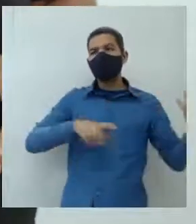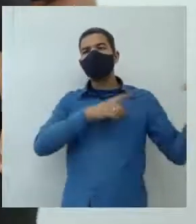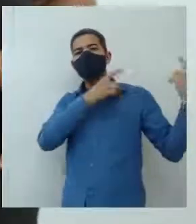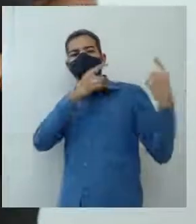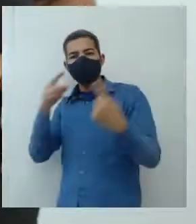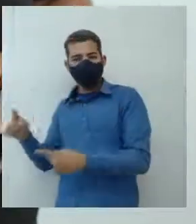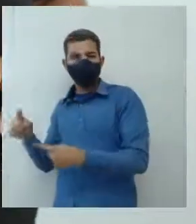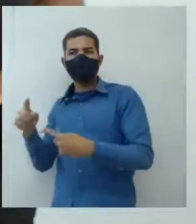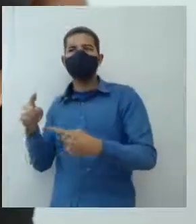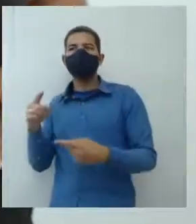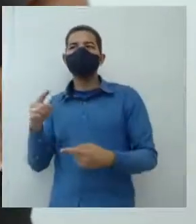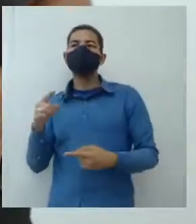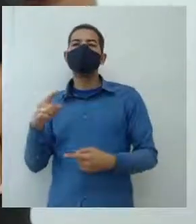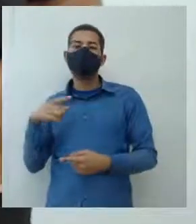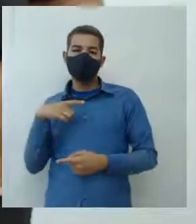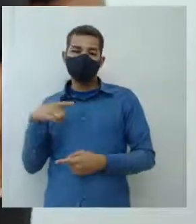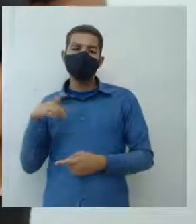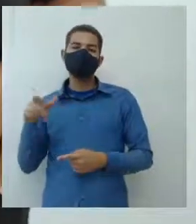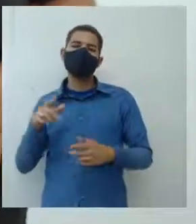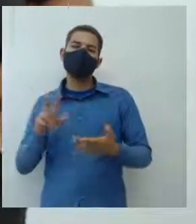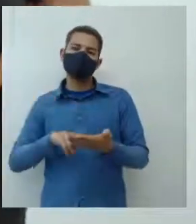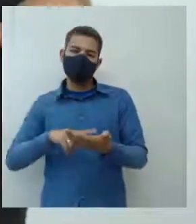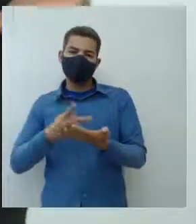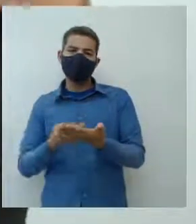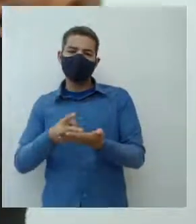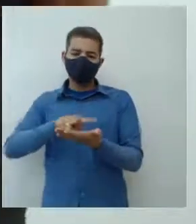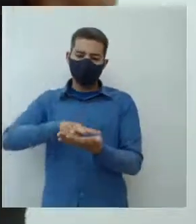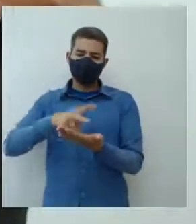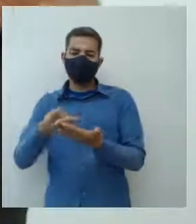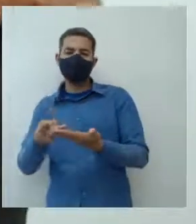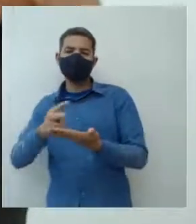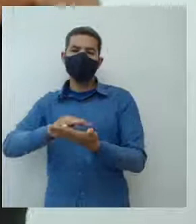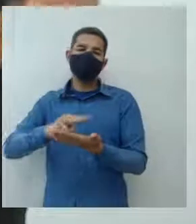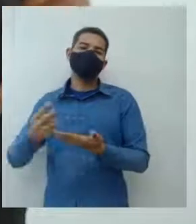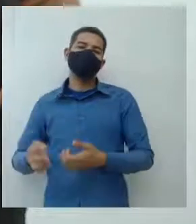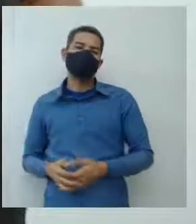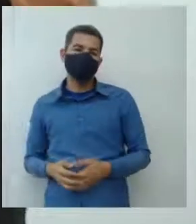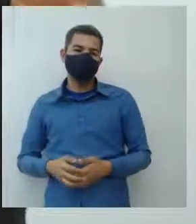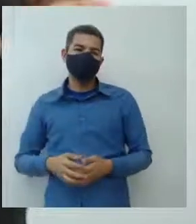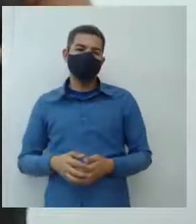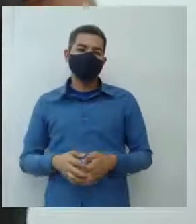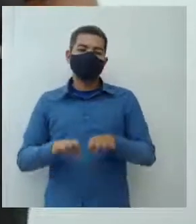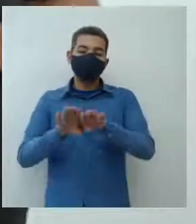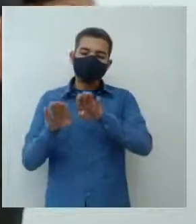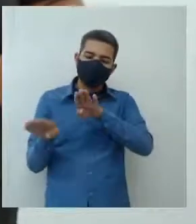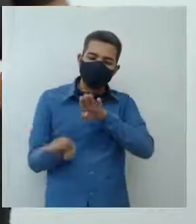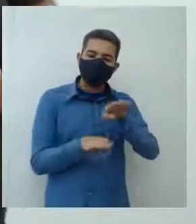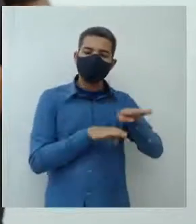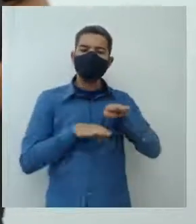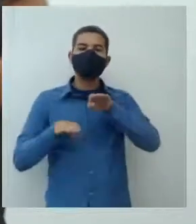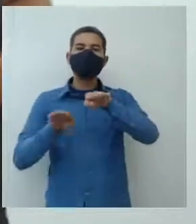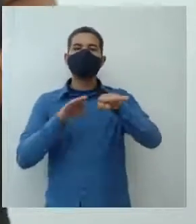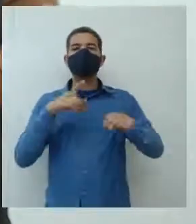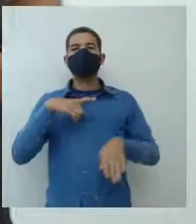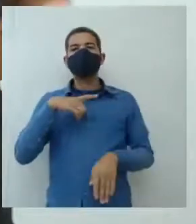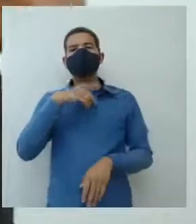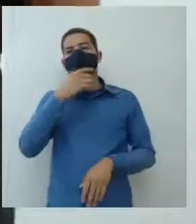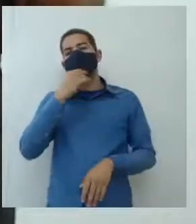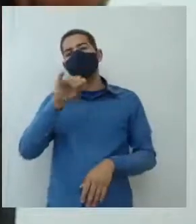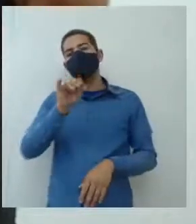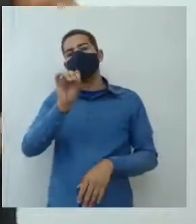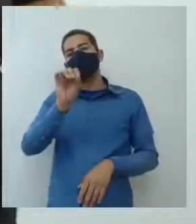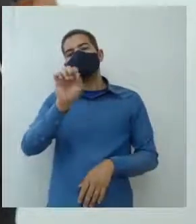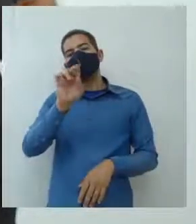maioria e vão quebrar com esse sistema. Então a gente vai ver que dentro dessas desigualdades o Josué trabalhou muito. Né? Livros como Geografia